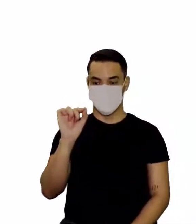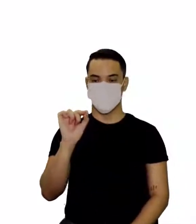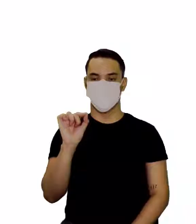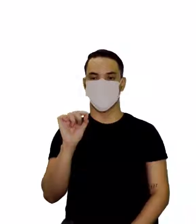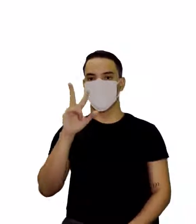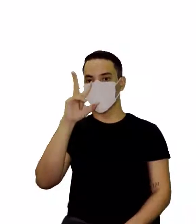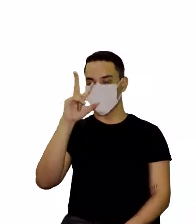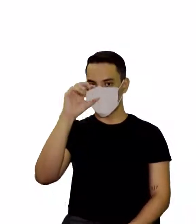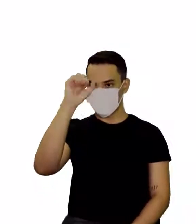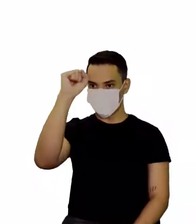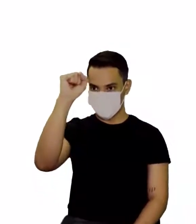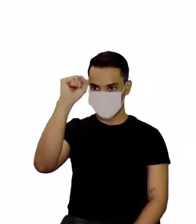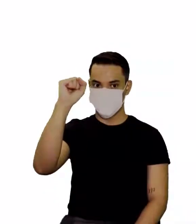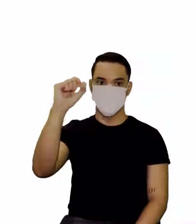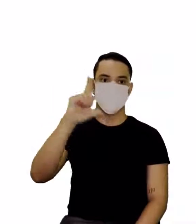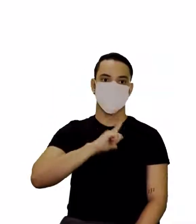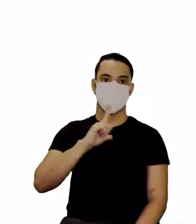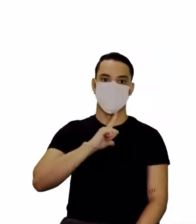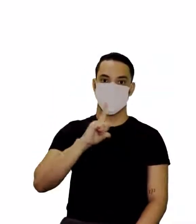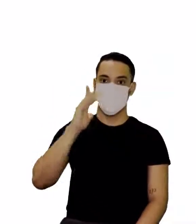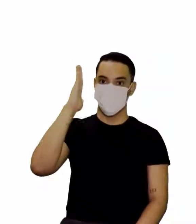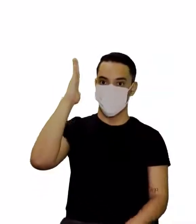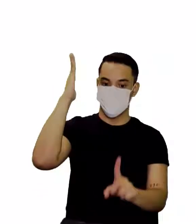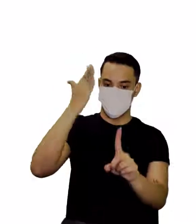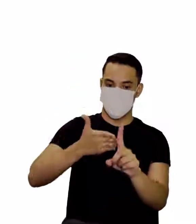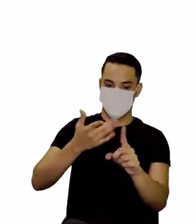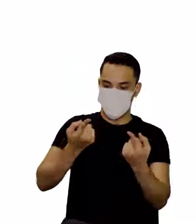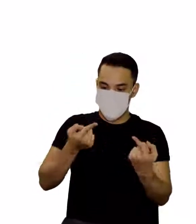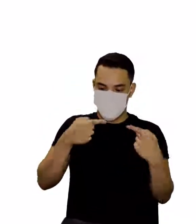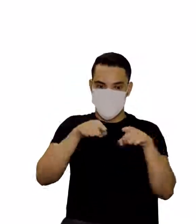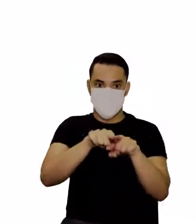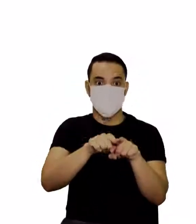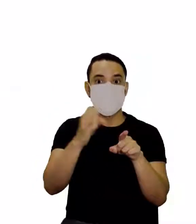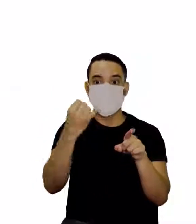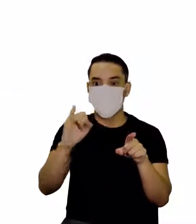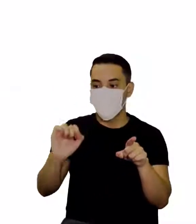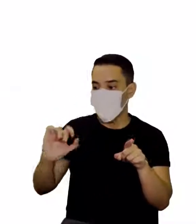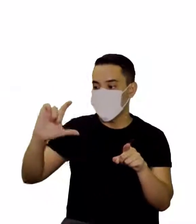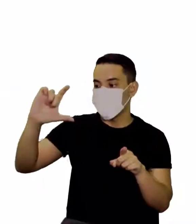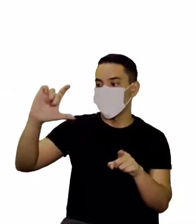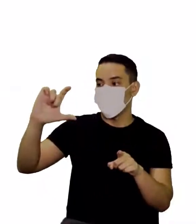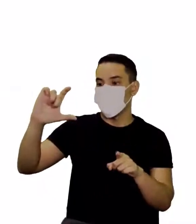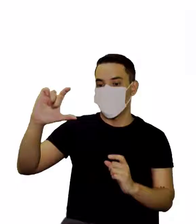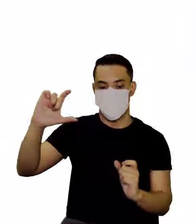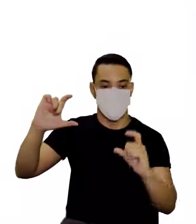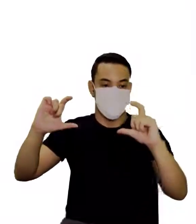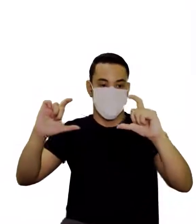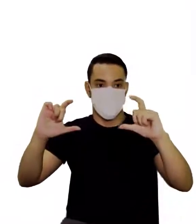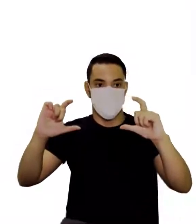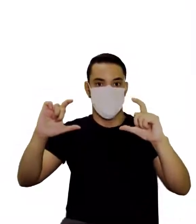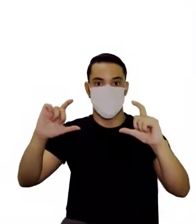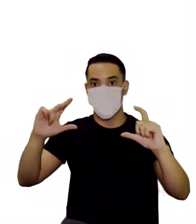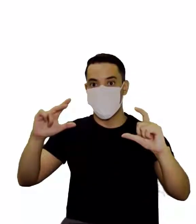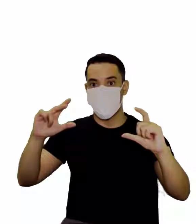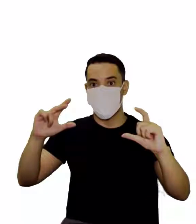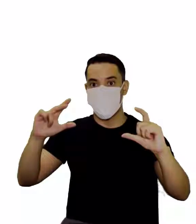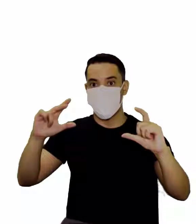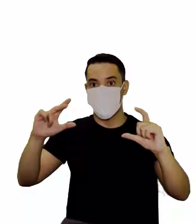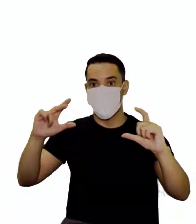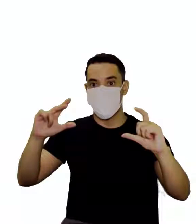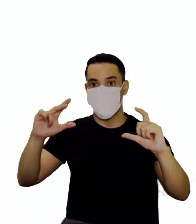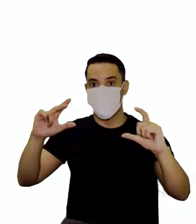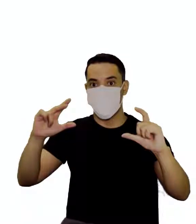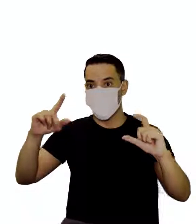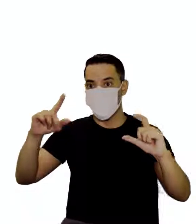a força ela é diretamente, se eu aumentar o valor de qualquer uma das cargas, aumenta a força, porque está na parte de